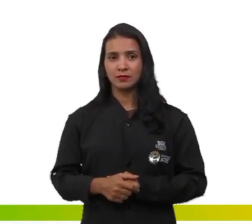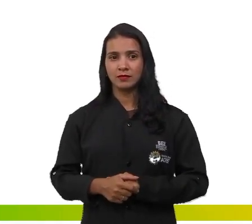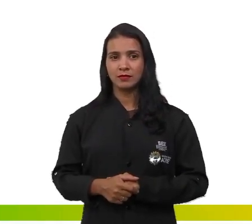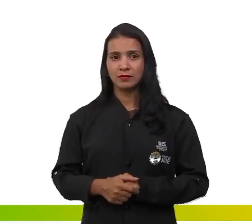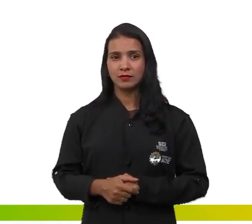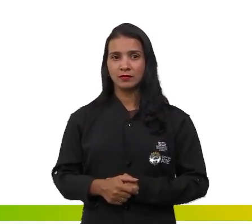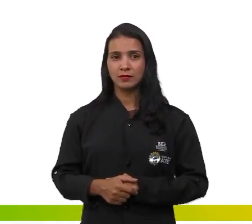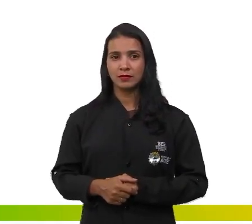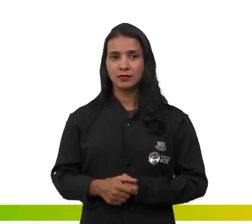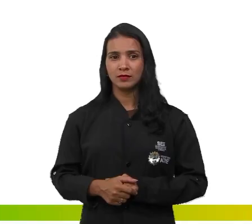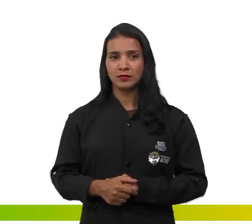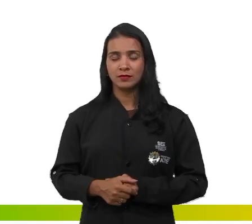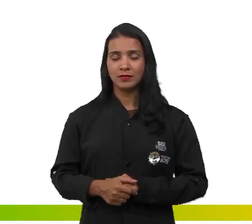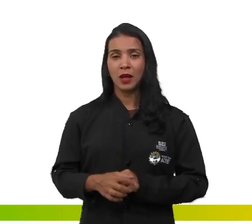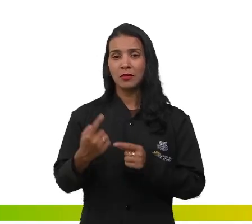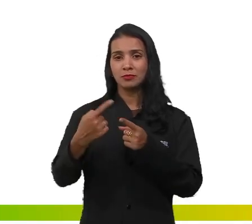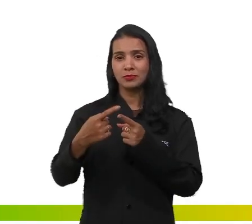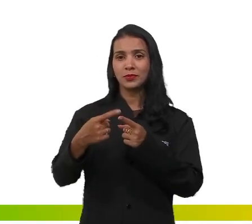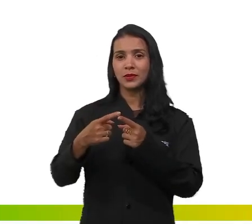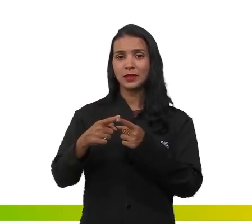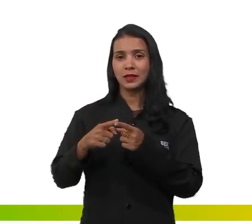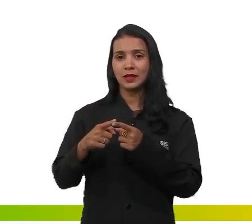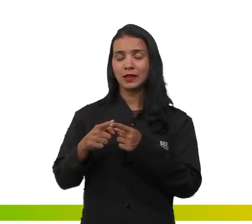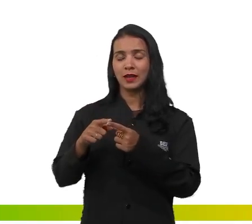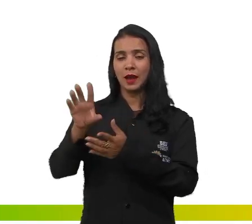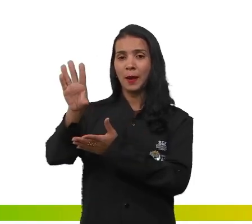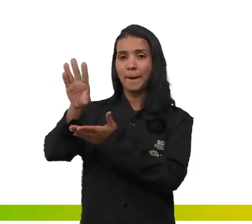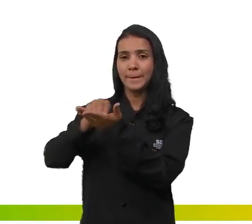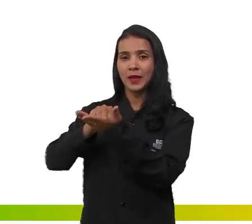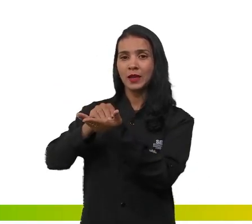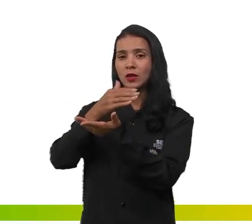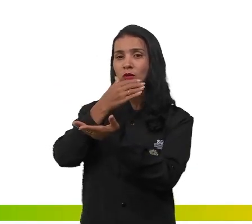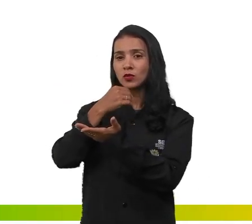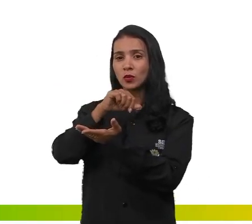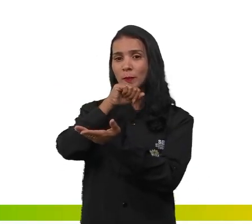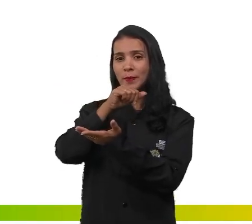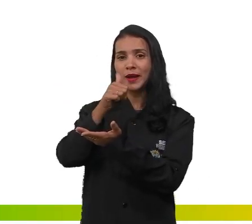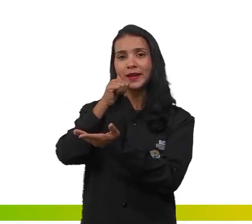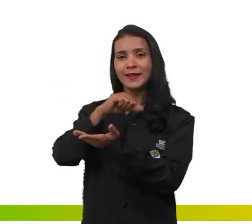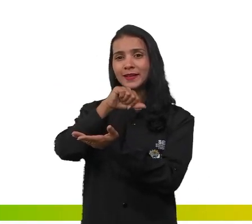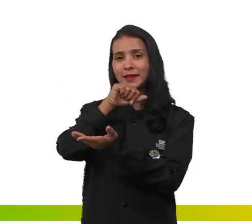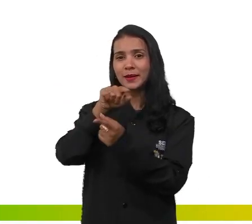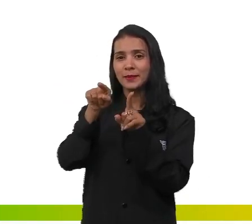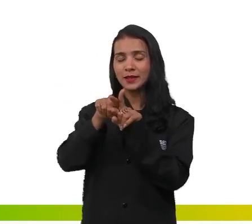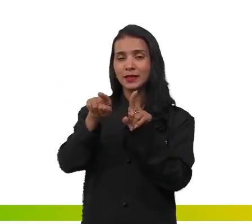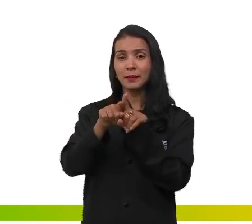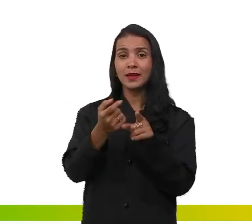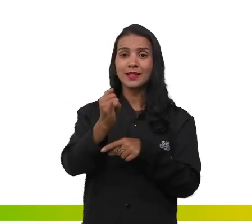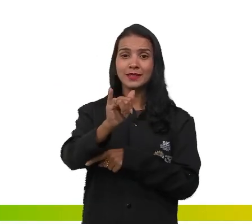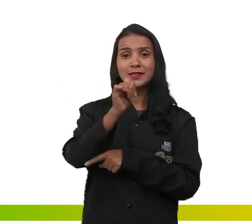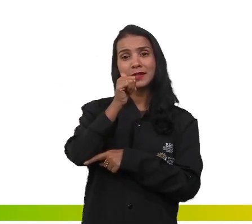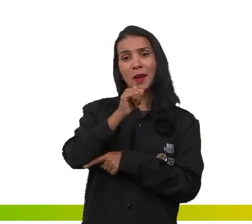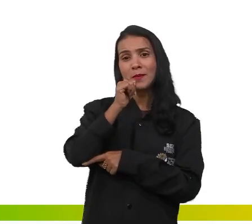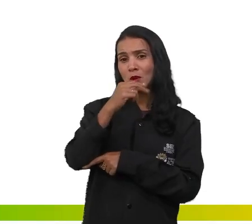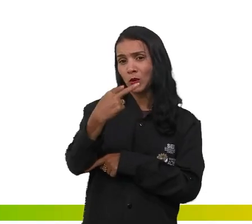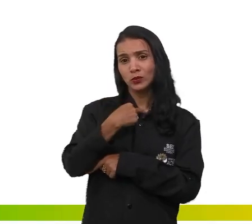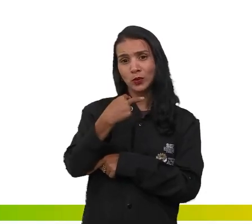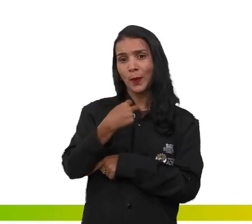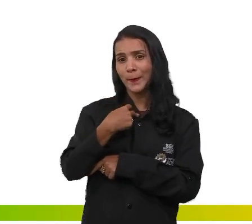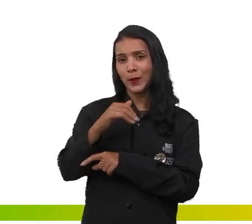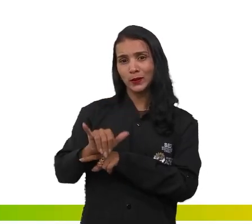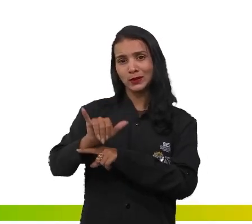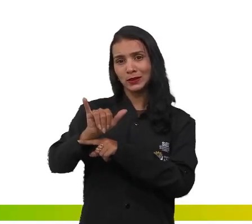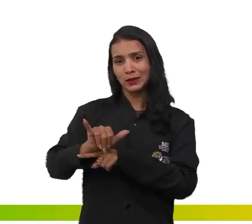tá pegando do pai e da mãe, tá ok? Como é menina, ela não tem como ser Y,